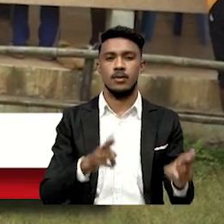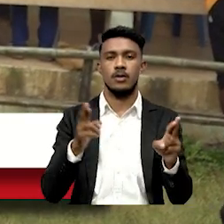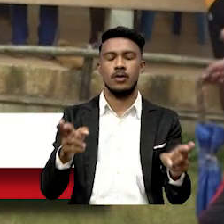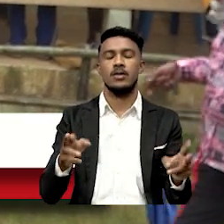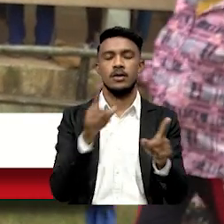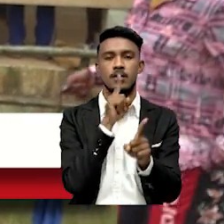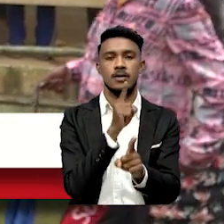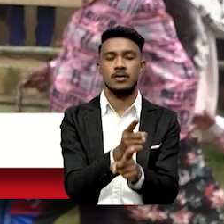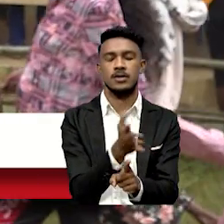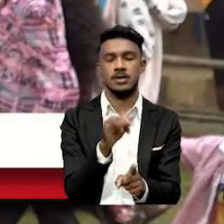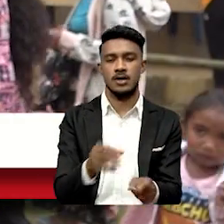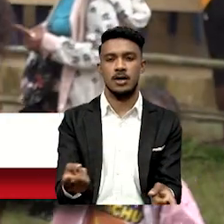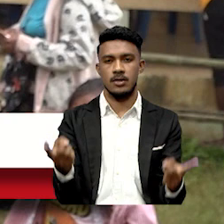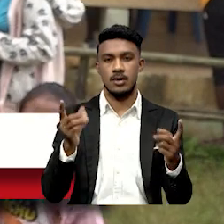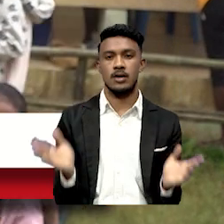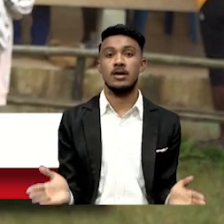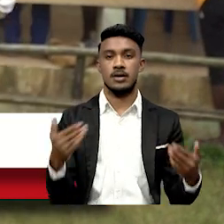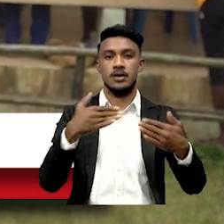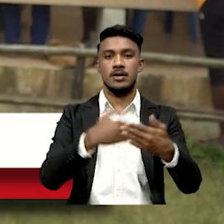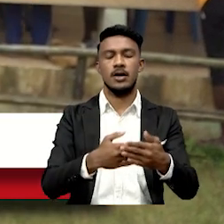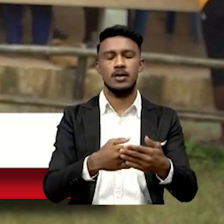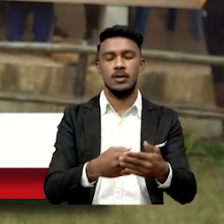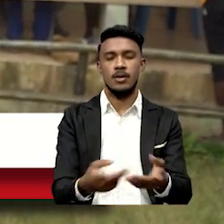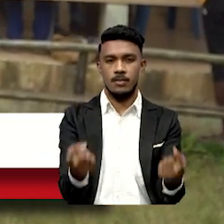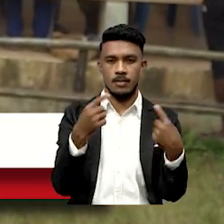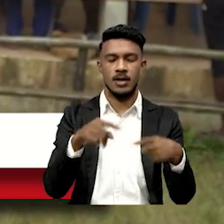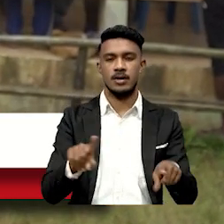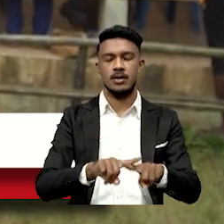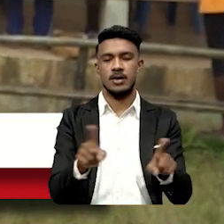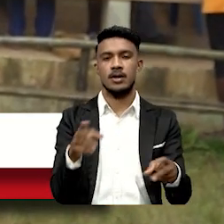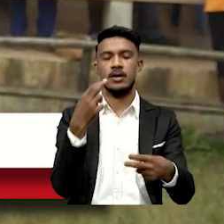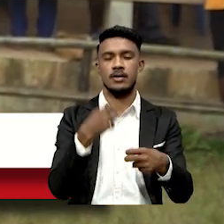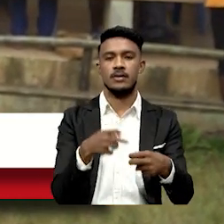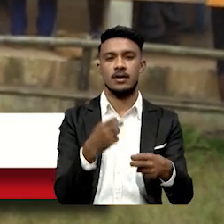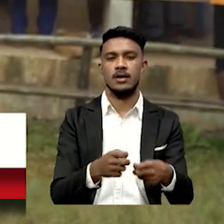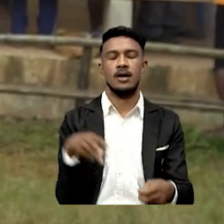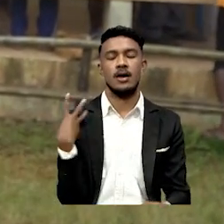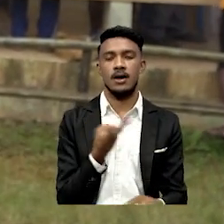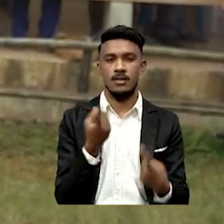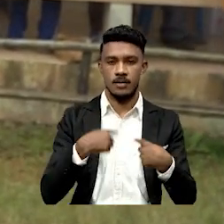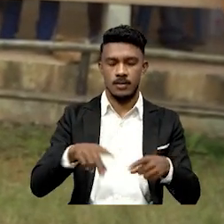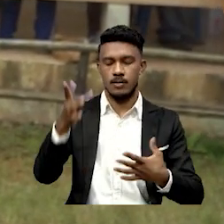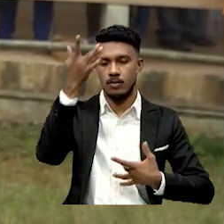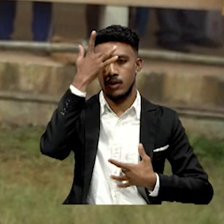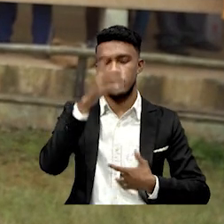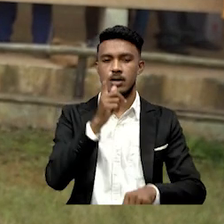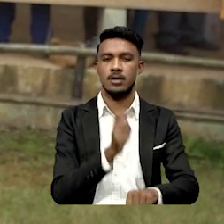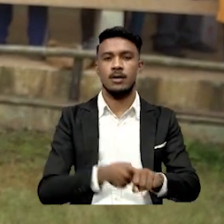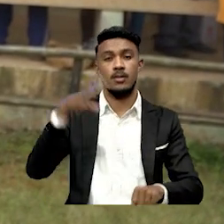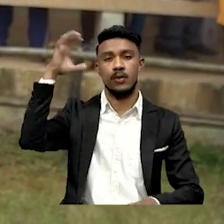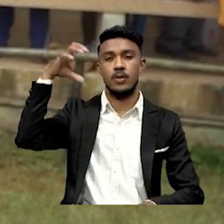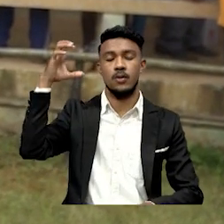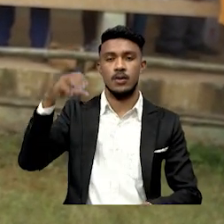liu siratu isin ruatu kana to moras satu mai anton sira susat terus agora ami halayam na moras agora tempo urane moras